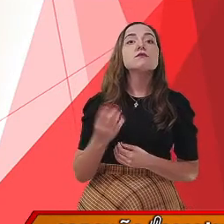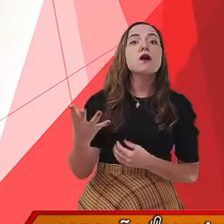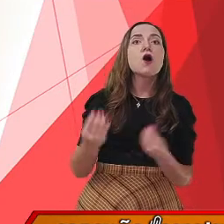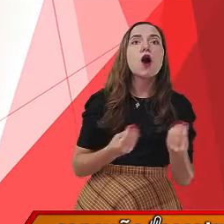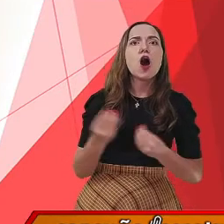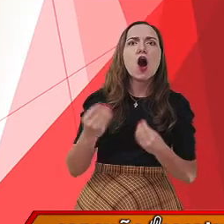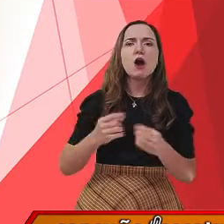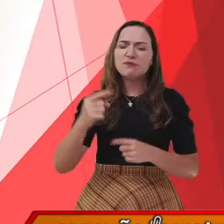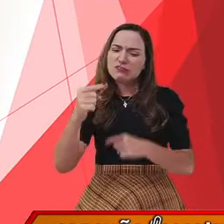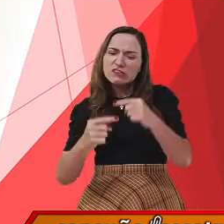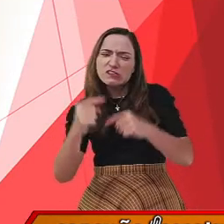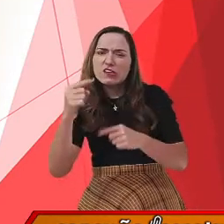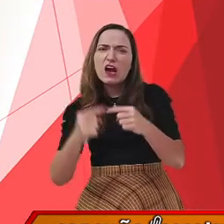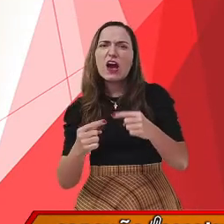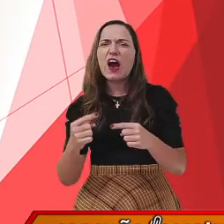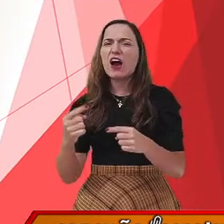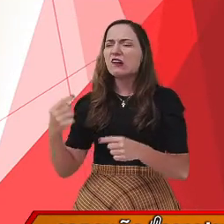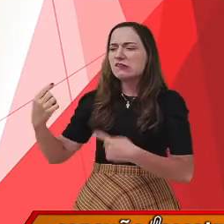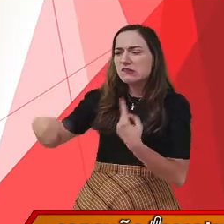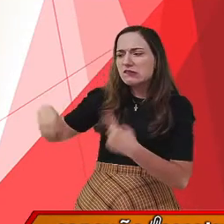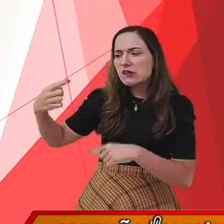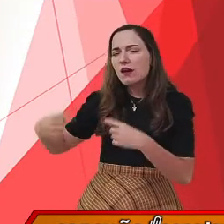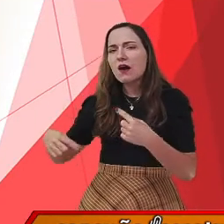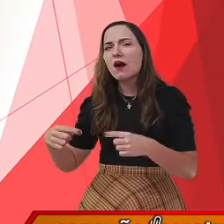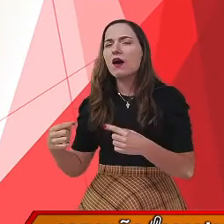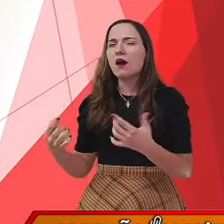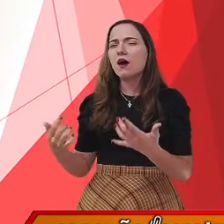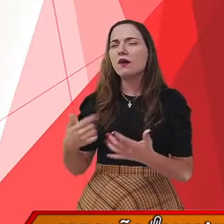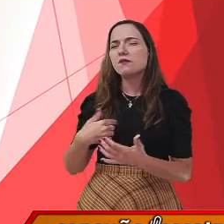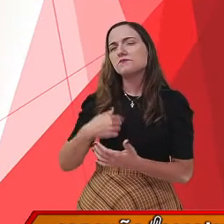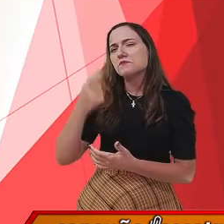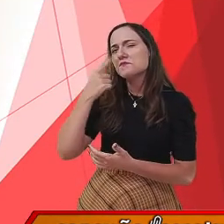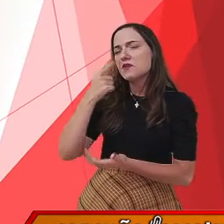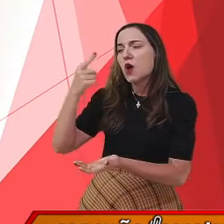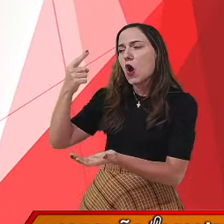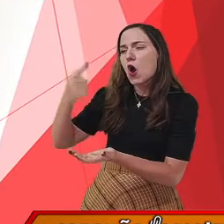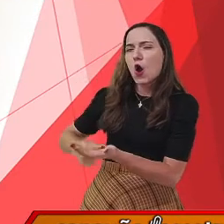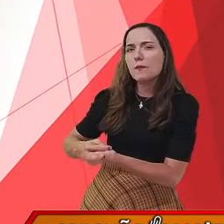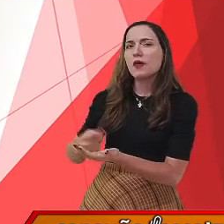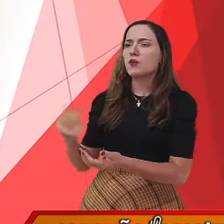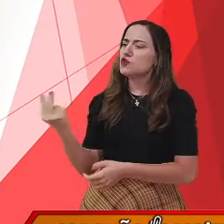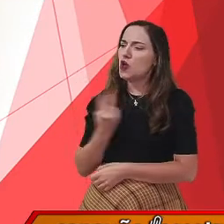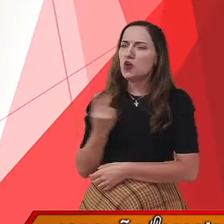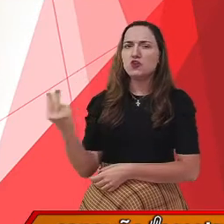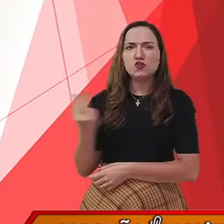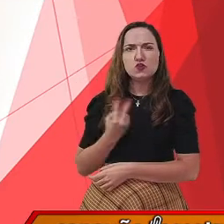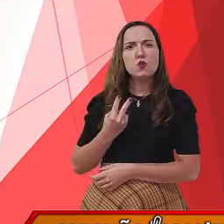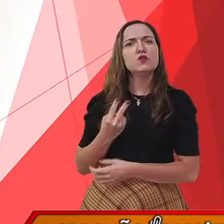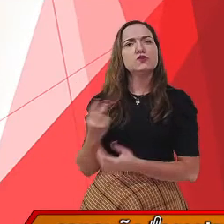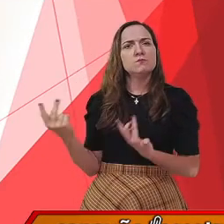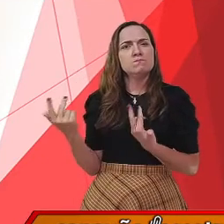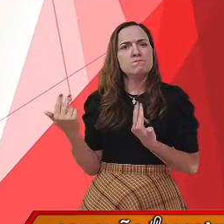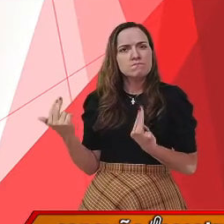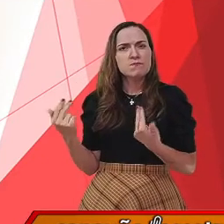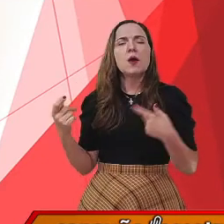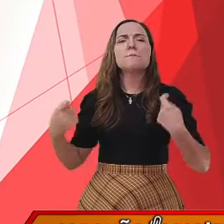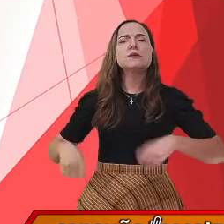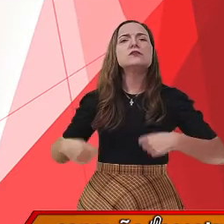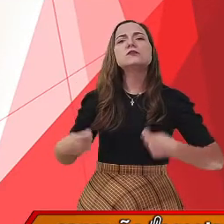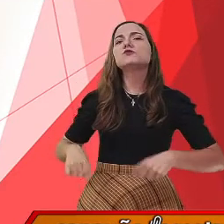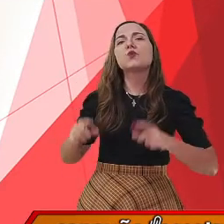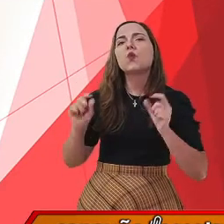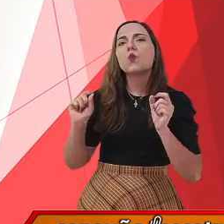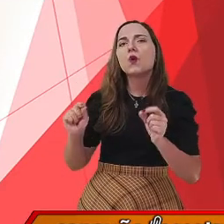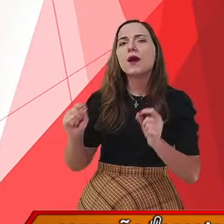Eles discutiram e chegaram à seguinte conclusão. Para que nenhum dos 2 comesse menos, cada